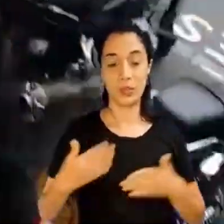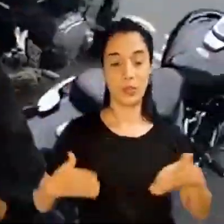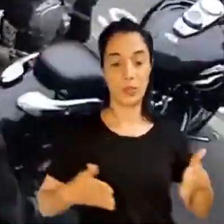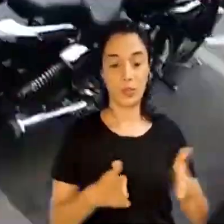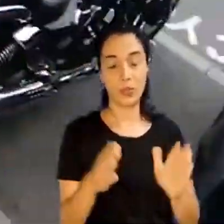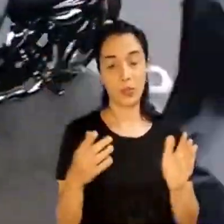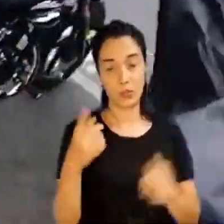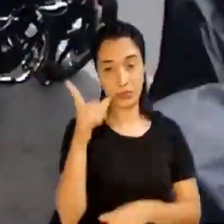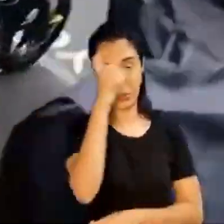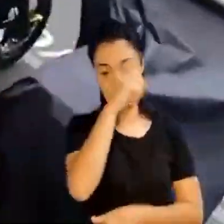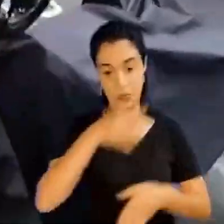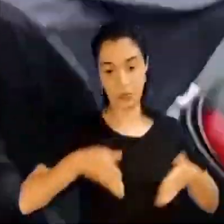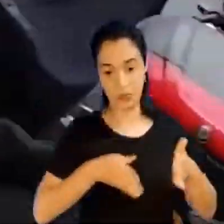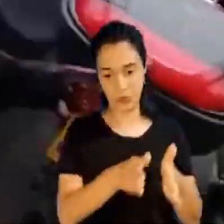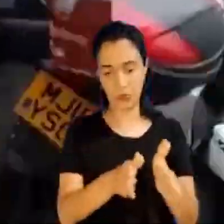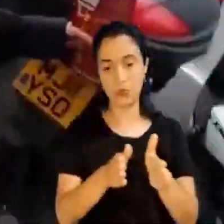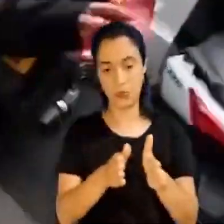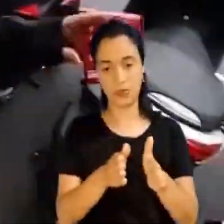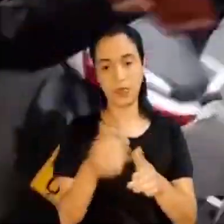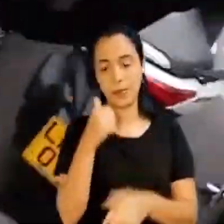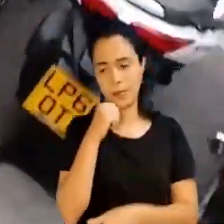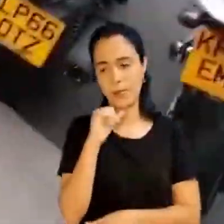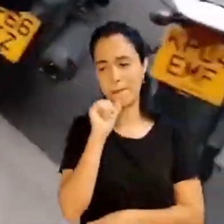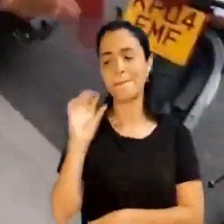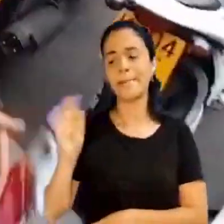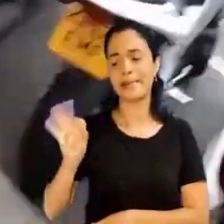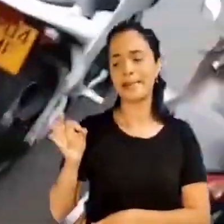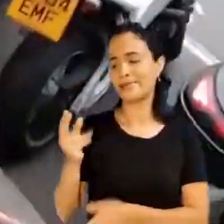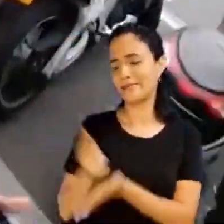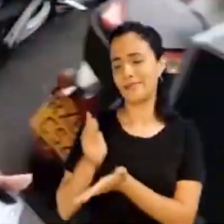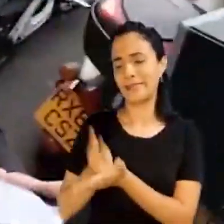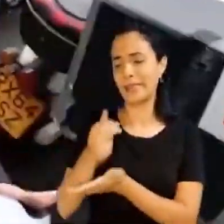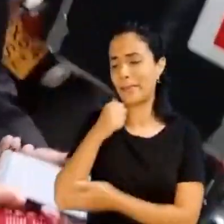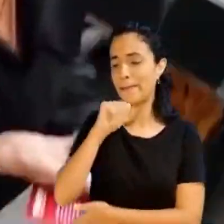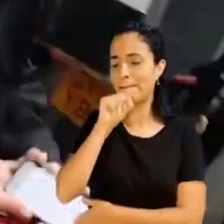pela frente, então pensa nisso, é verdade. A mãe tá certa, quase sempre ela tá certa.